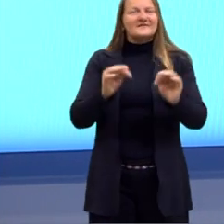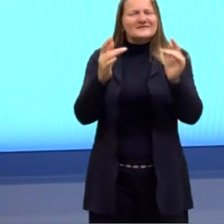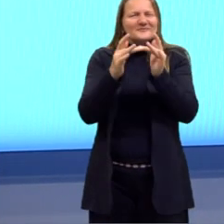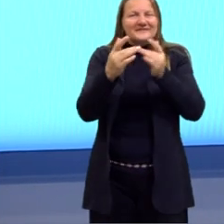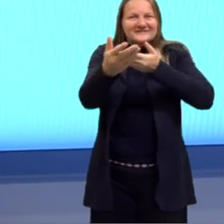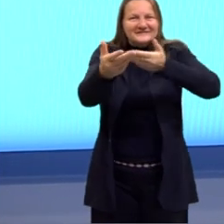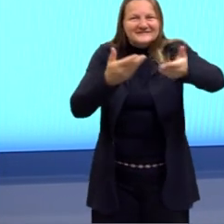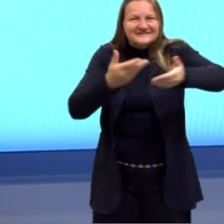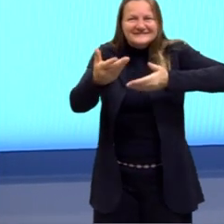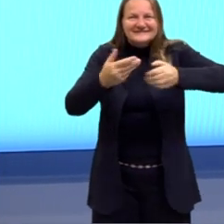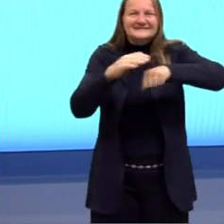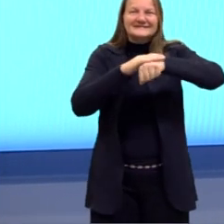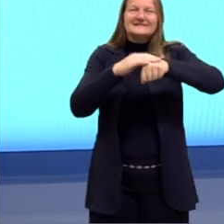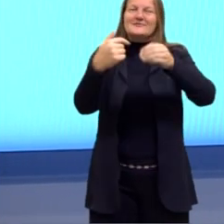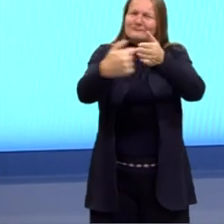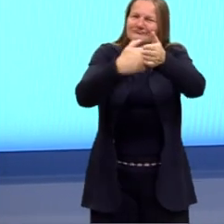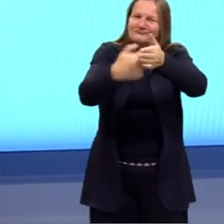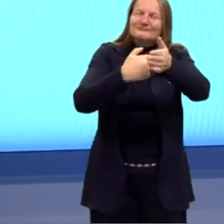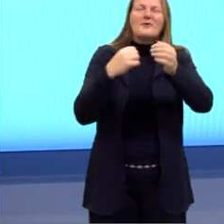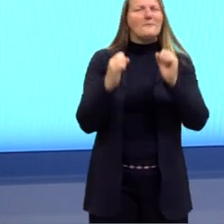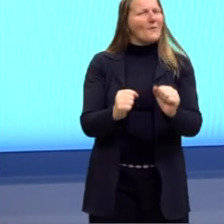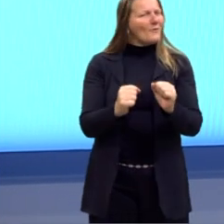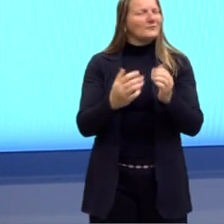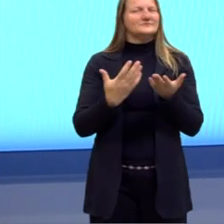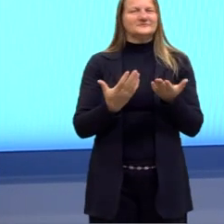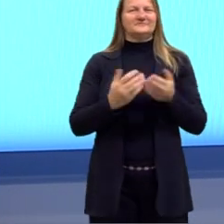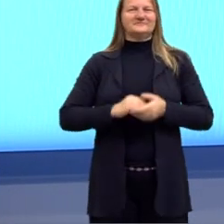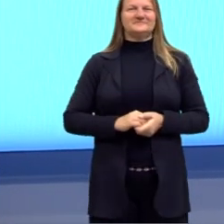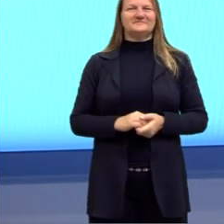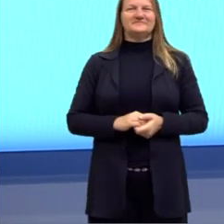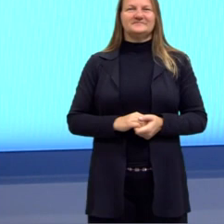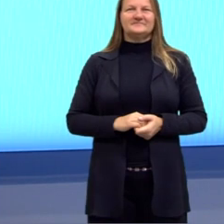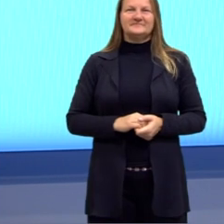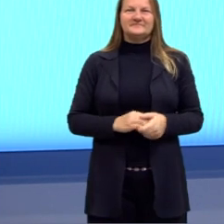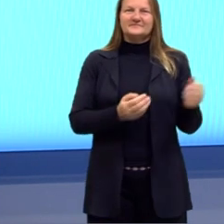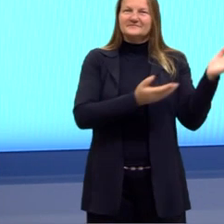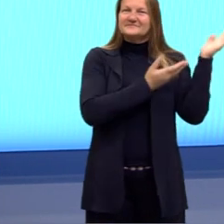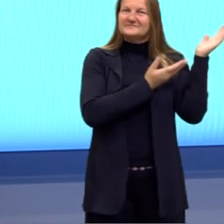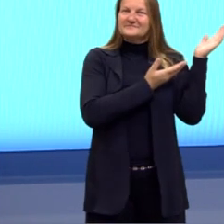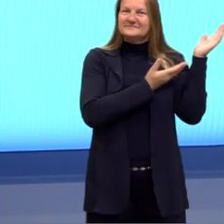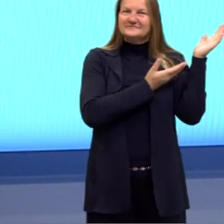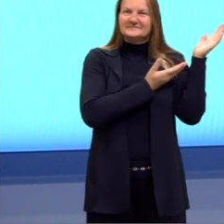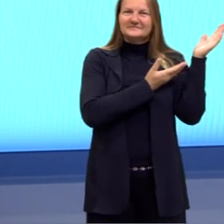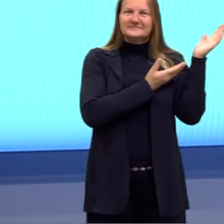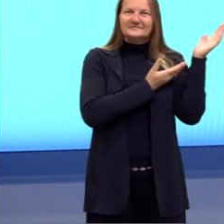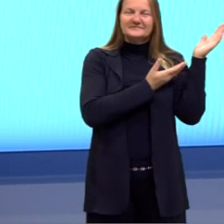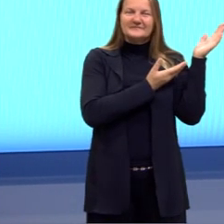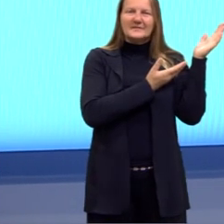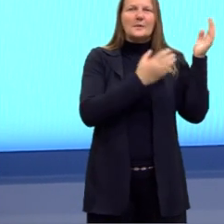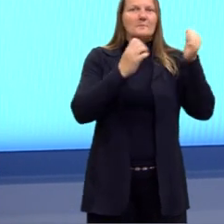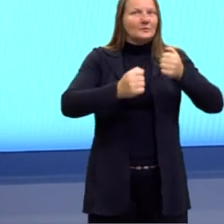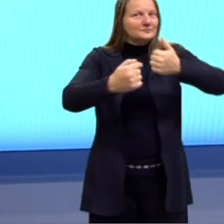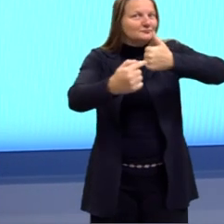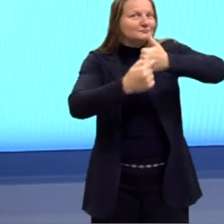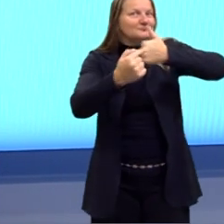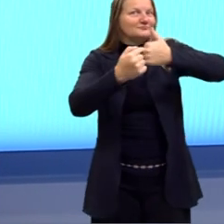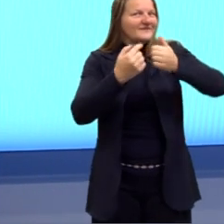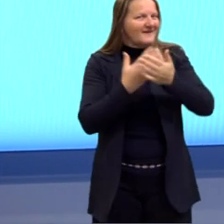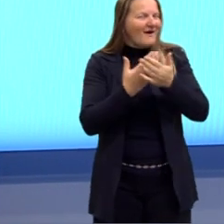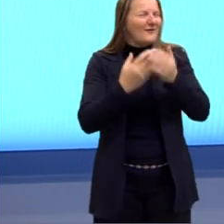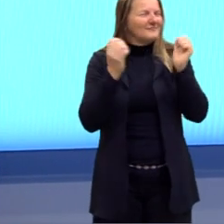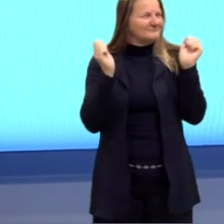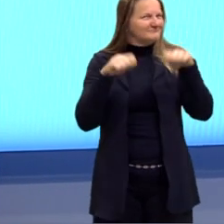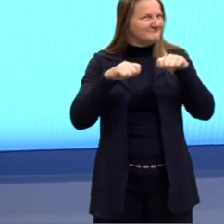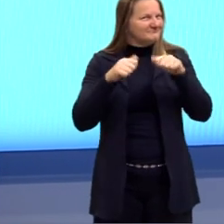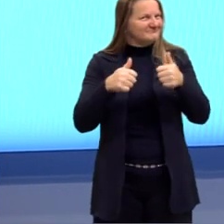receber alguma dúvida algum questionamento de vocês né Eu tô aqui para ajudar lembrando também pedindo para vocês curtirem nessas aulas que